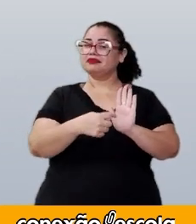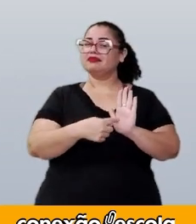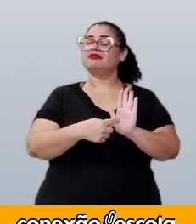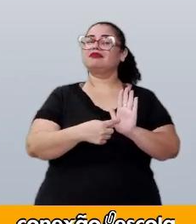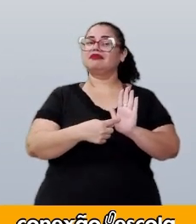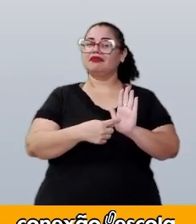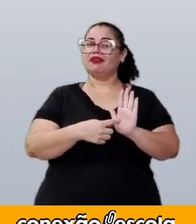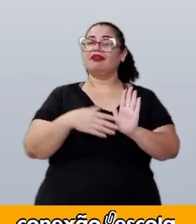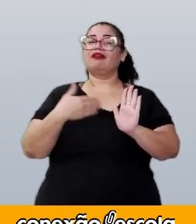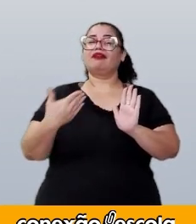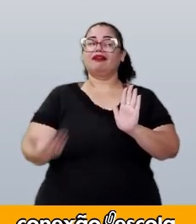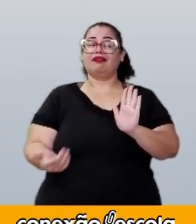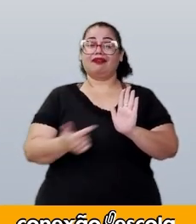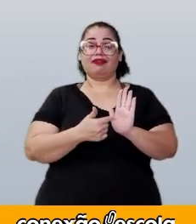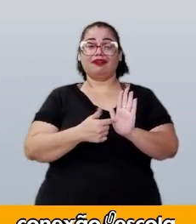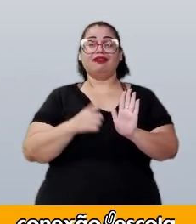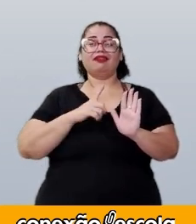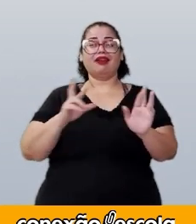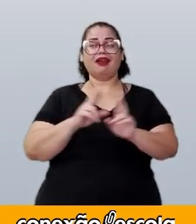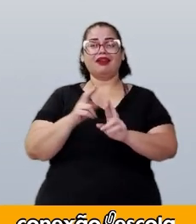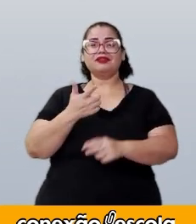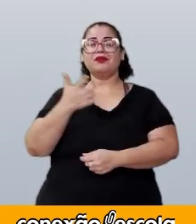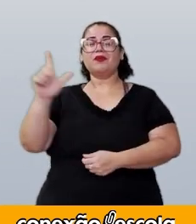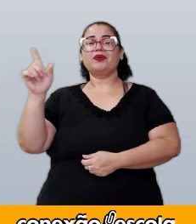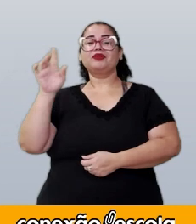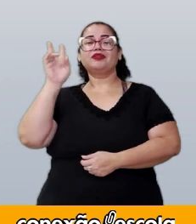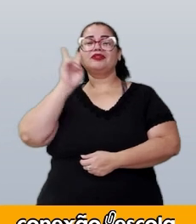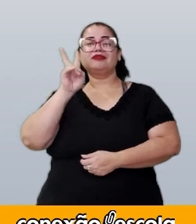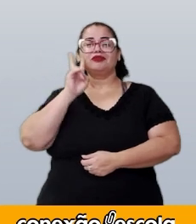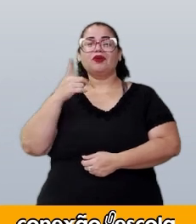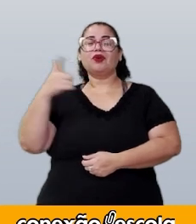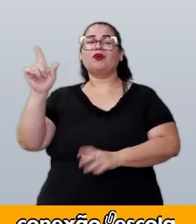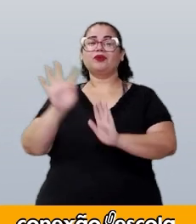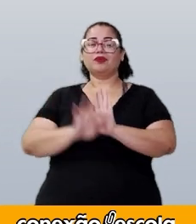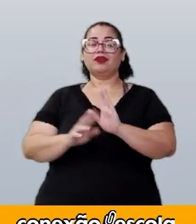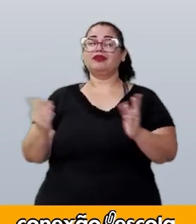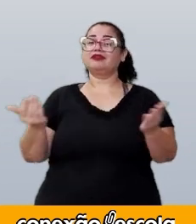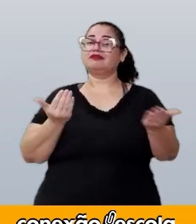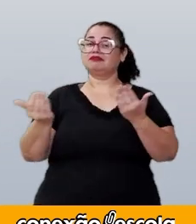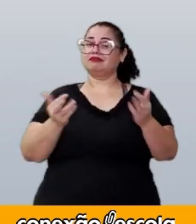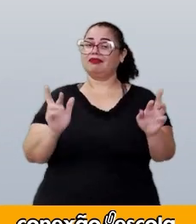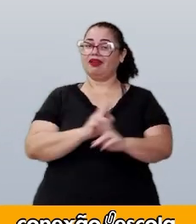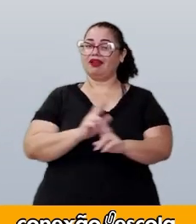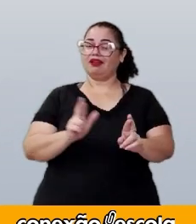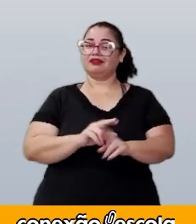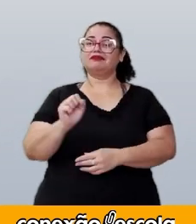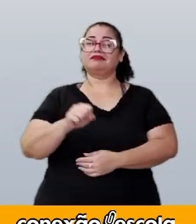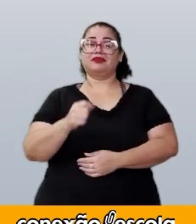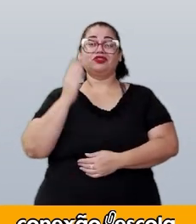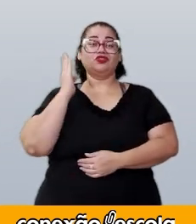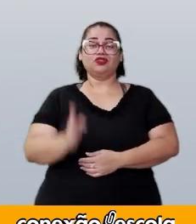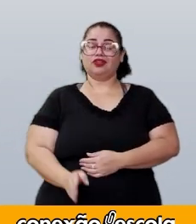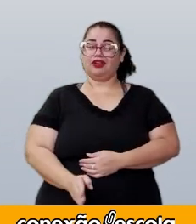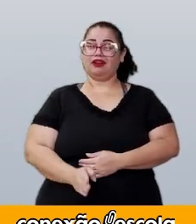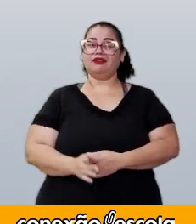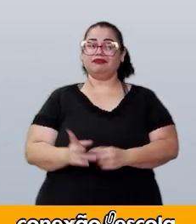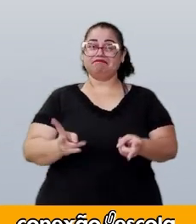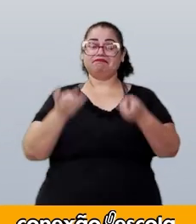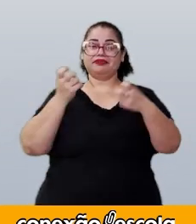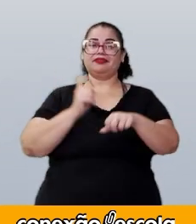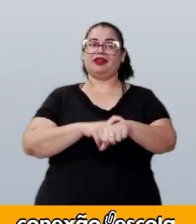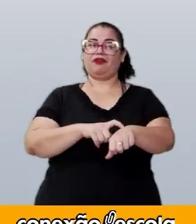olha ali fazendo uma relação com tal outro texto. Então, essa relação ela é direta,